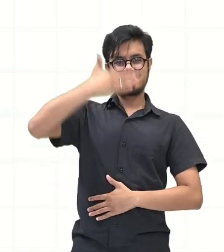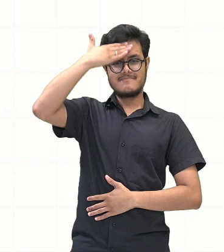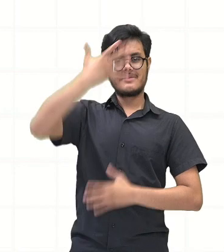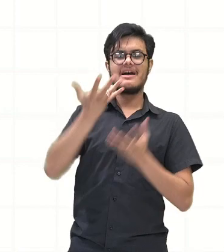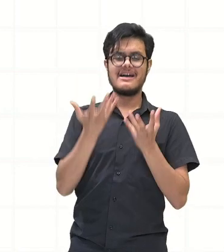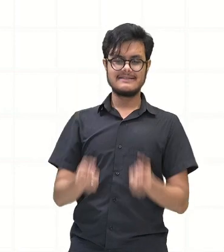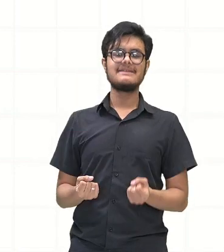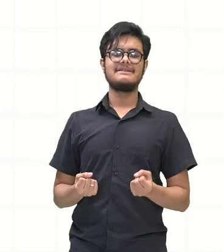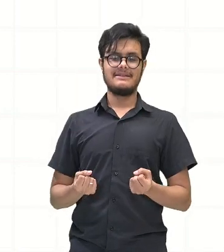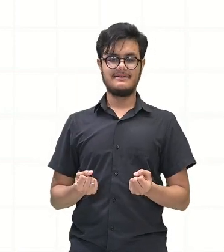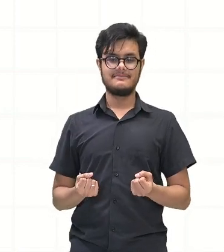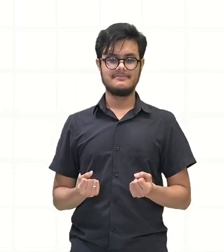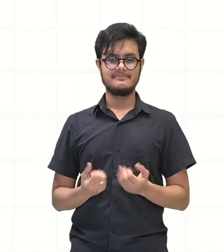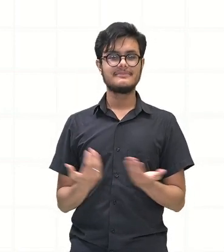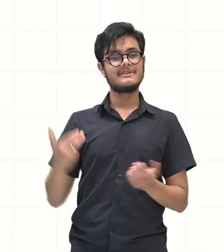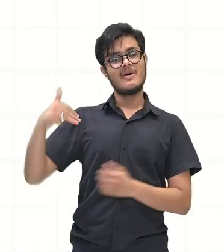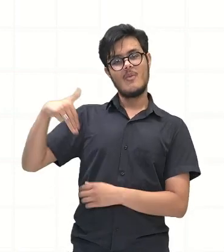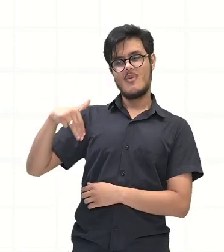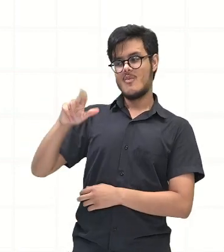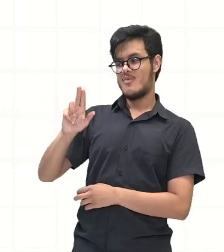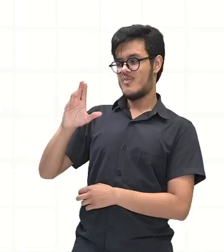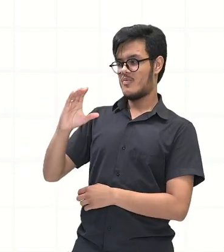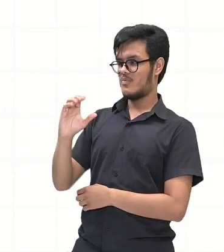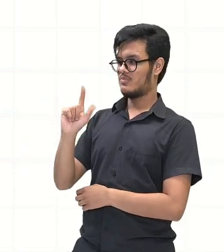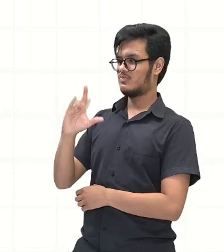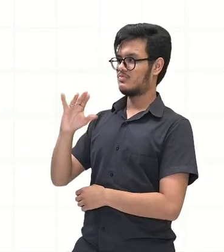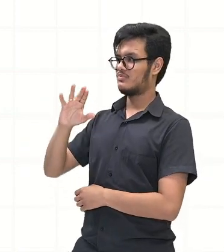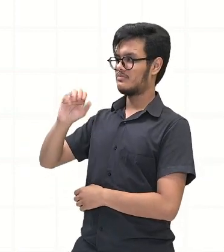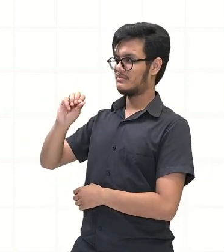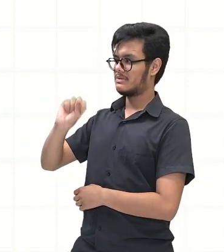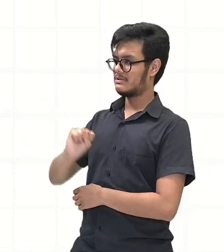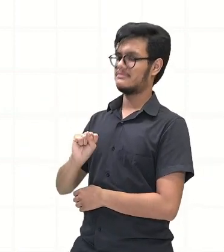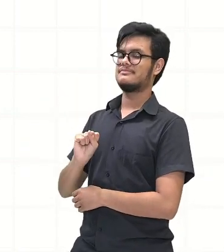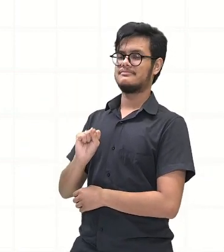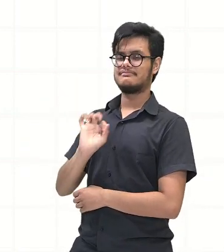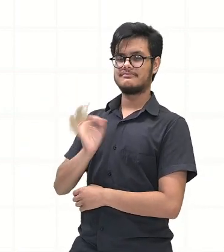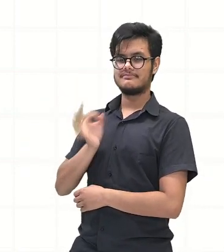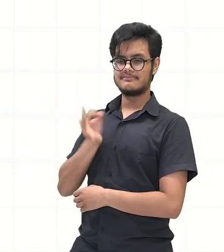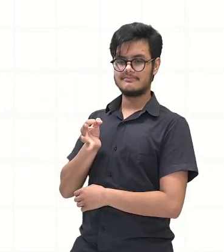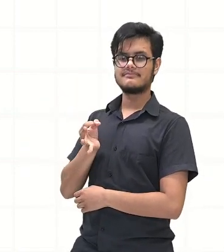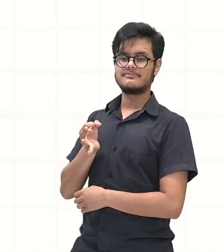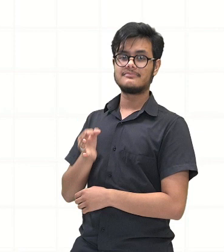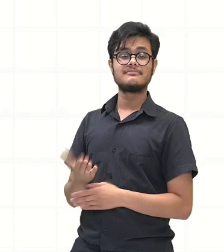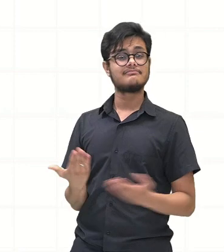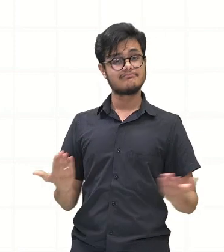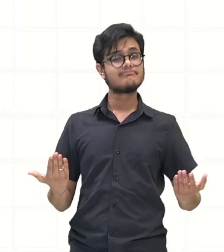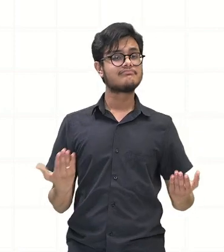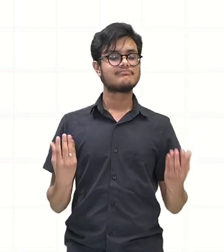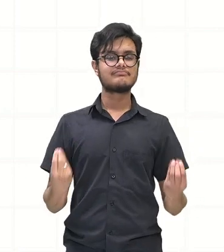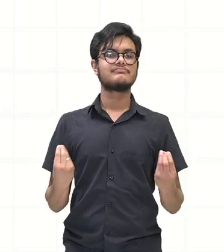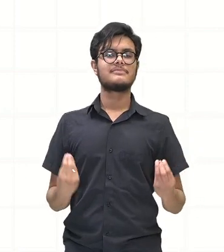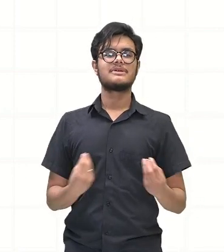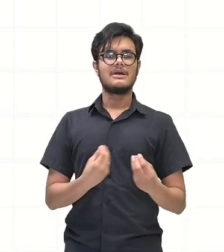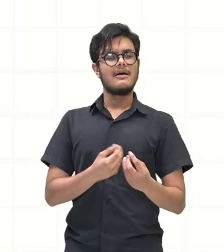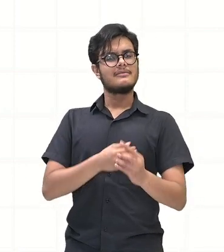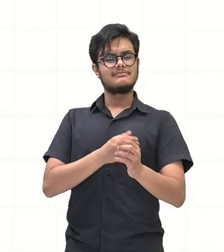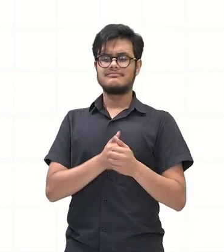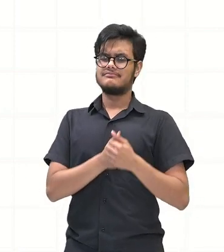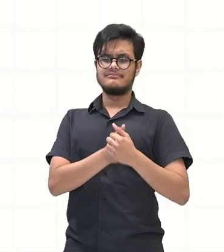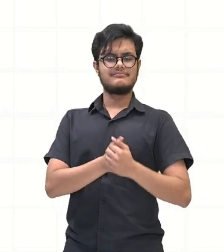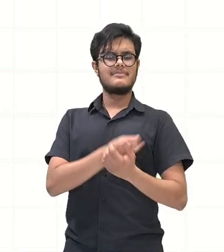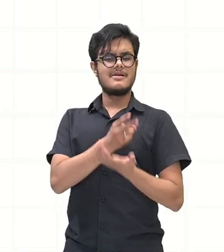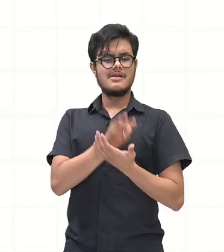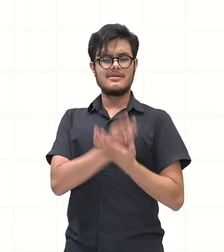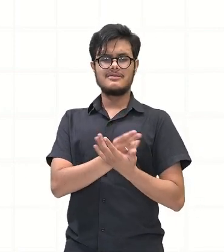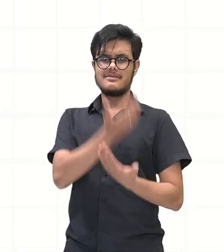logo se tornaram muçulmanos. Muçulmano quer dizer aquela pessoa que faz parte, né, que segue a religião